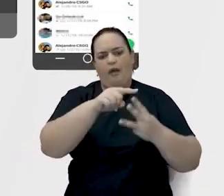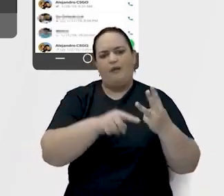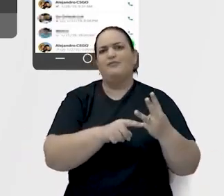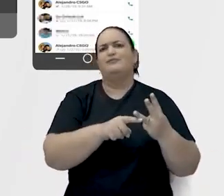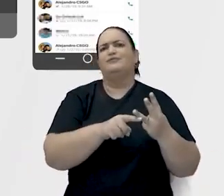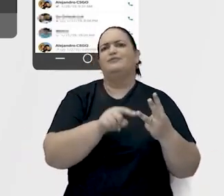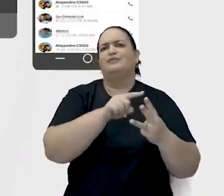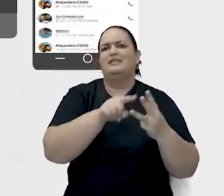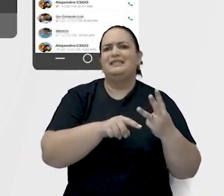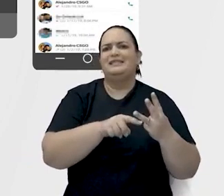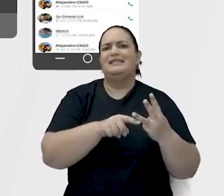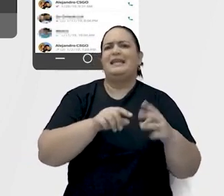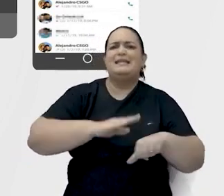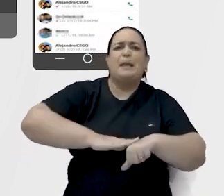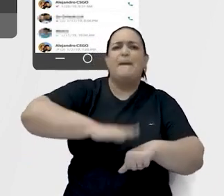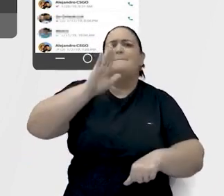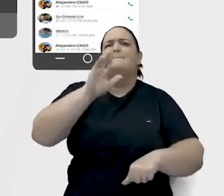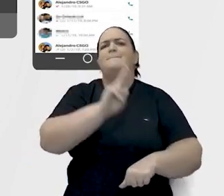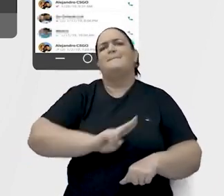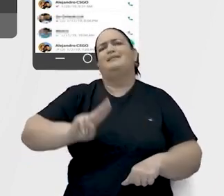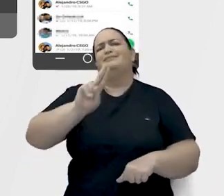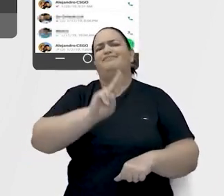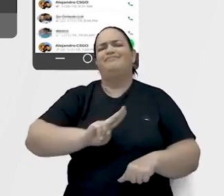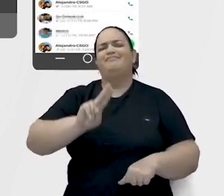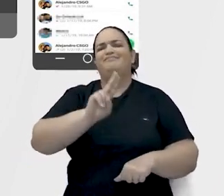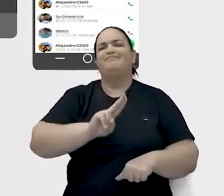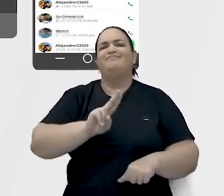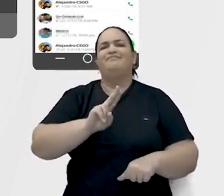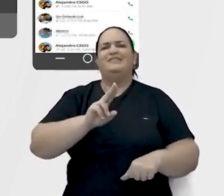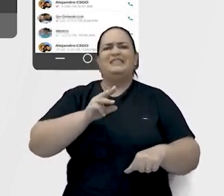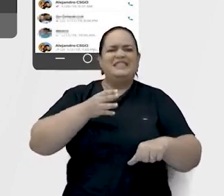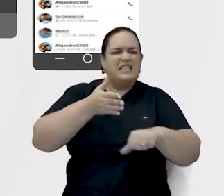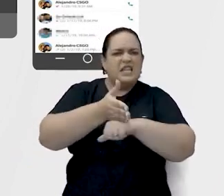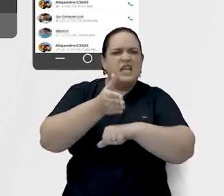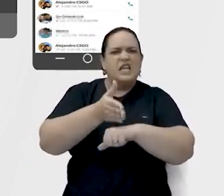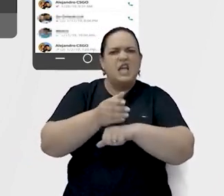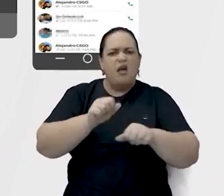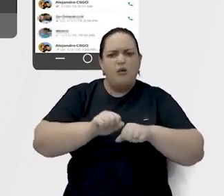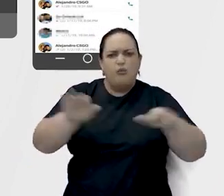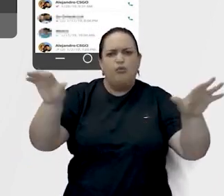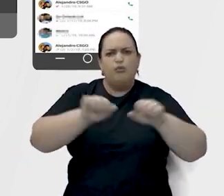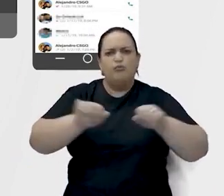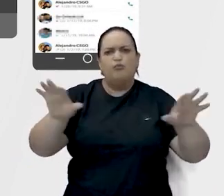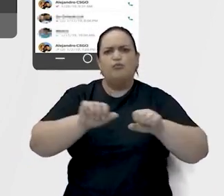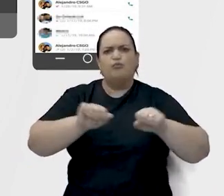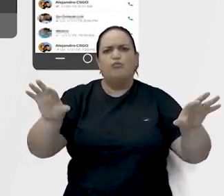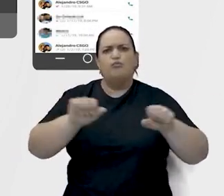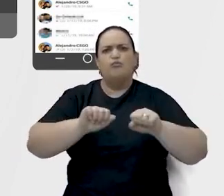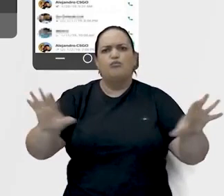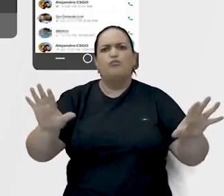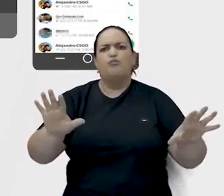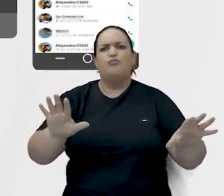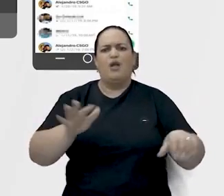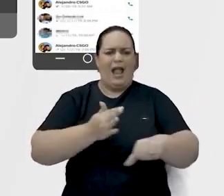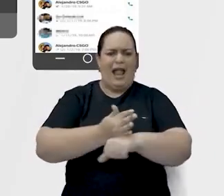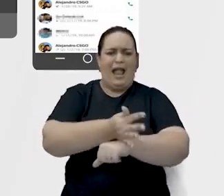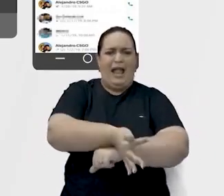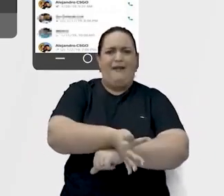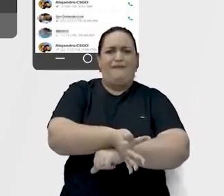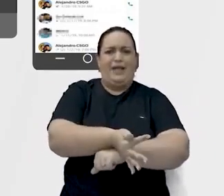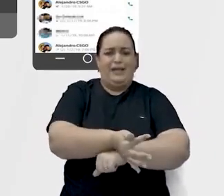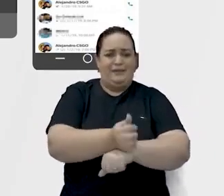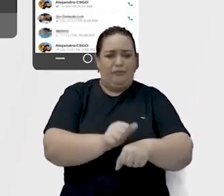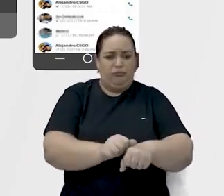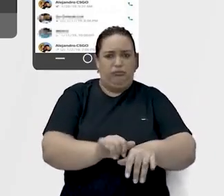as ferramentas mais utilizadas a favor da fake news. A favor em que sentido? Né? De